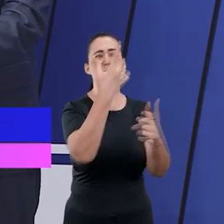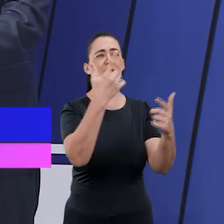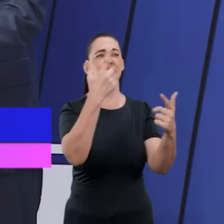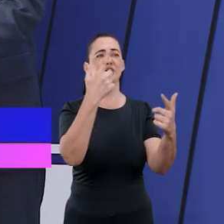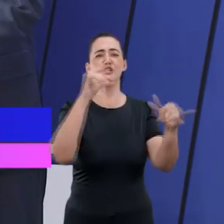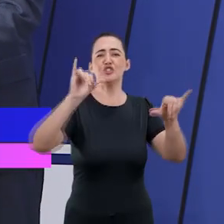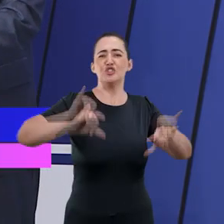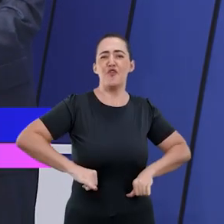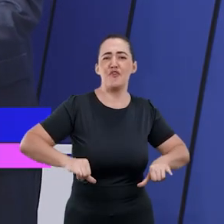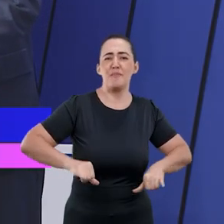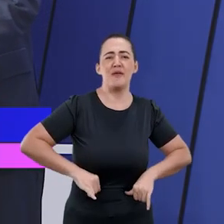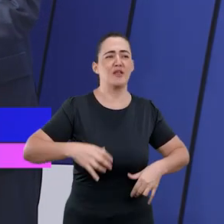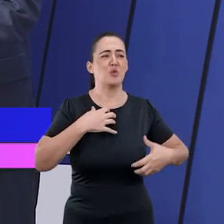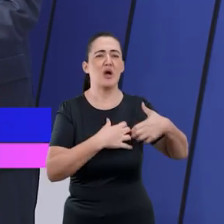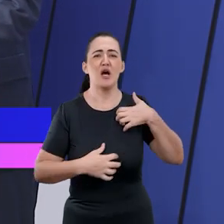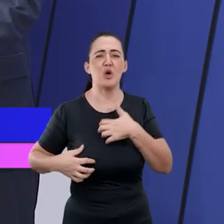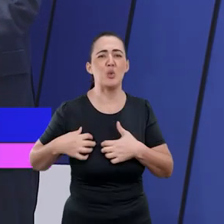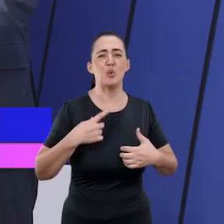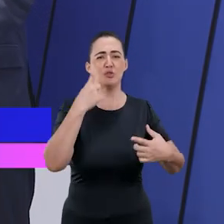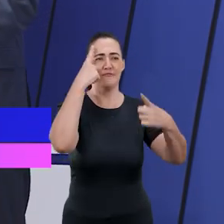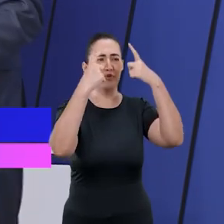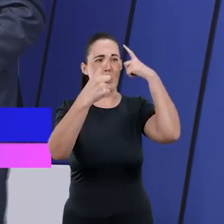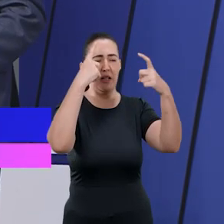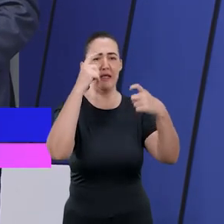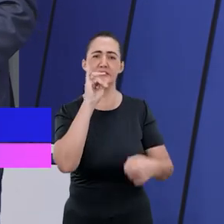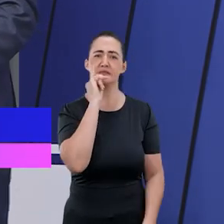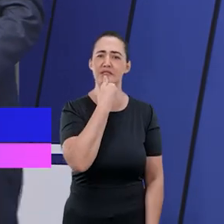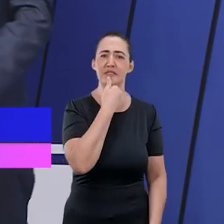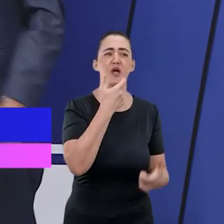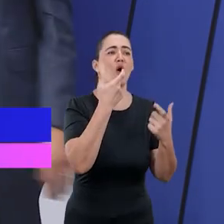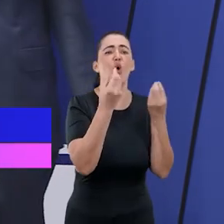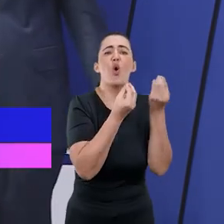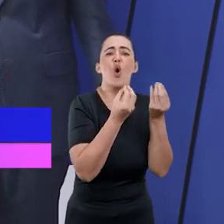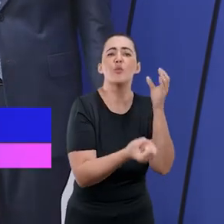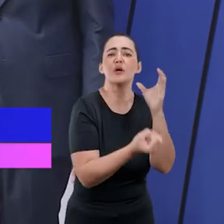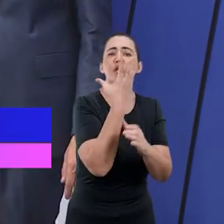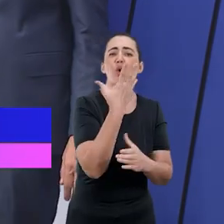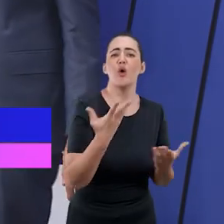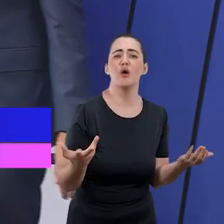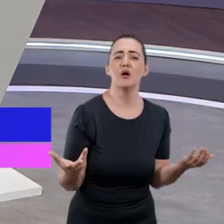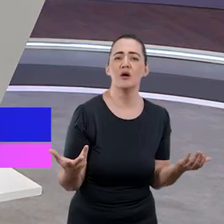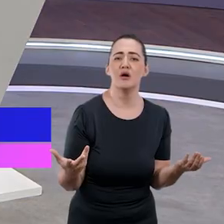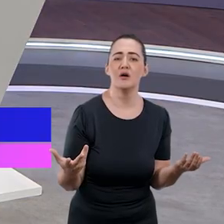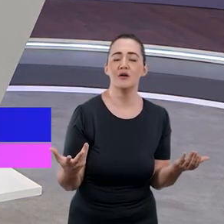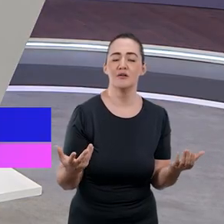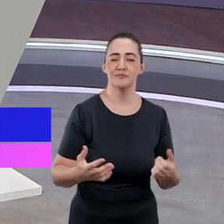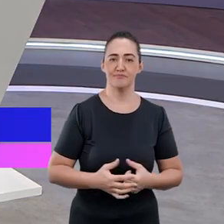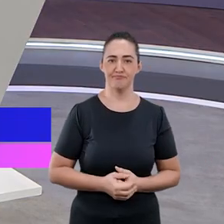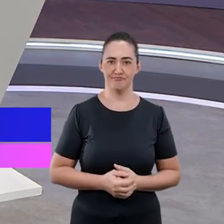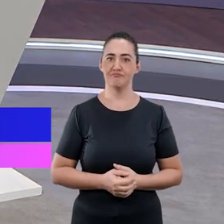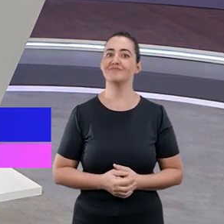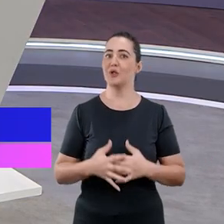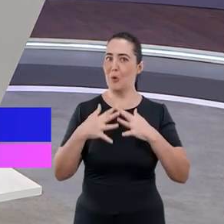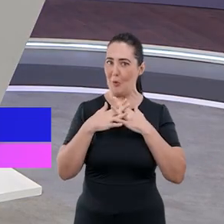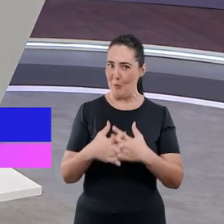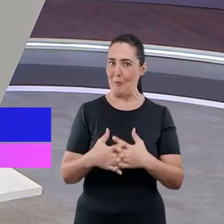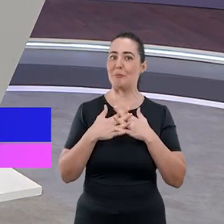de angústia, de tragédia, de tristezas que nós temos à nossa volta? A complexidade desse